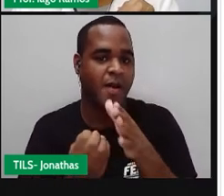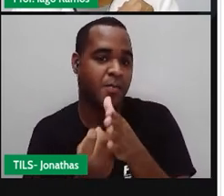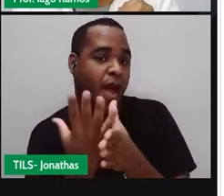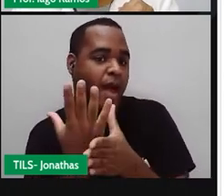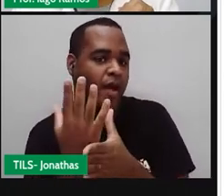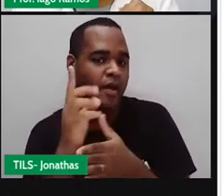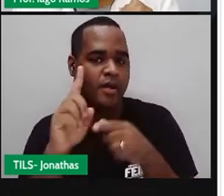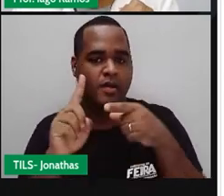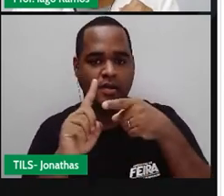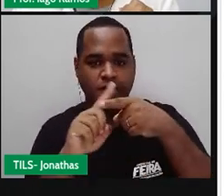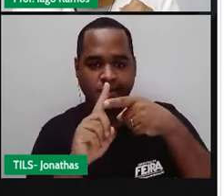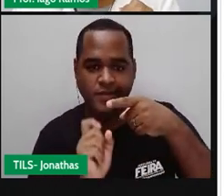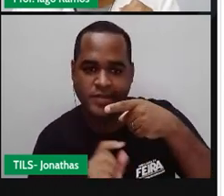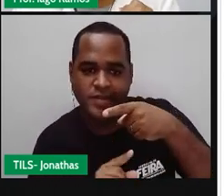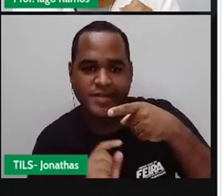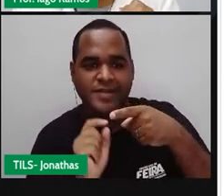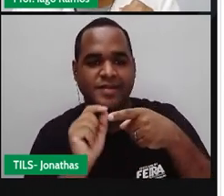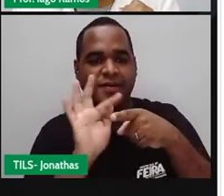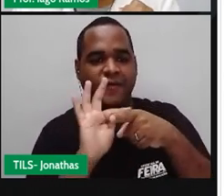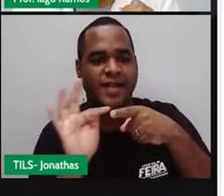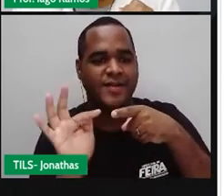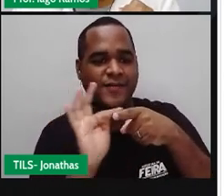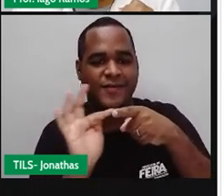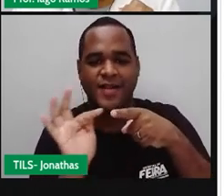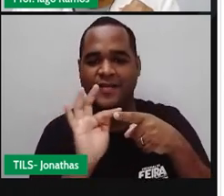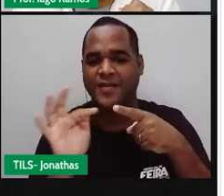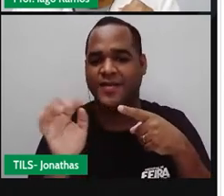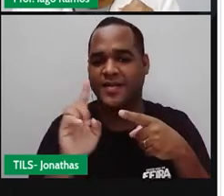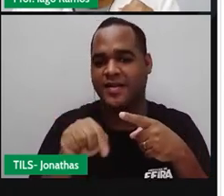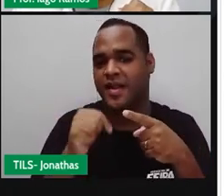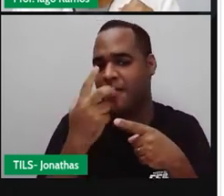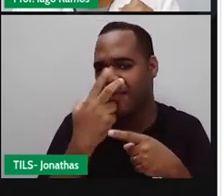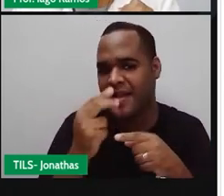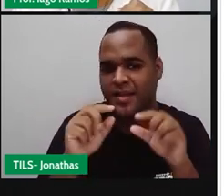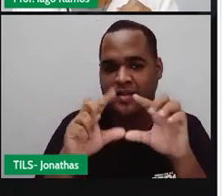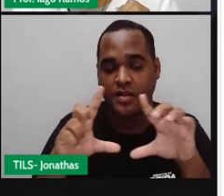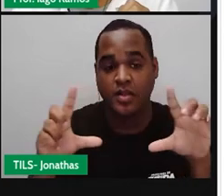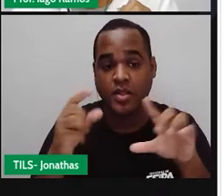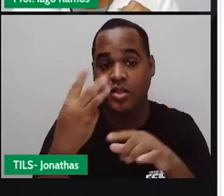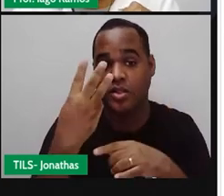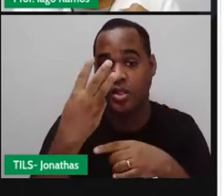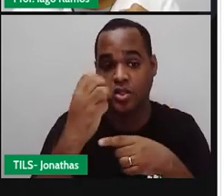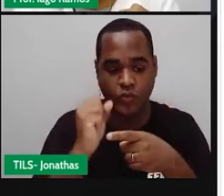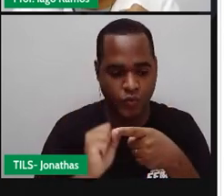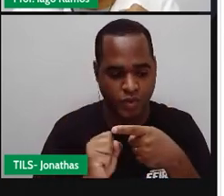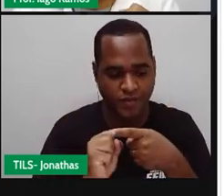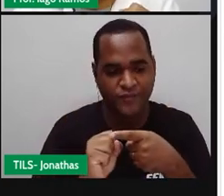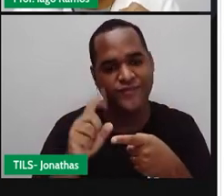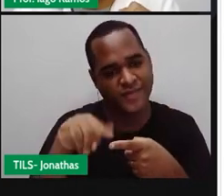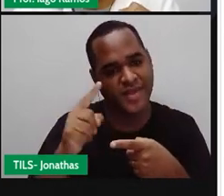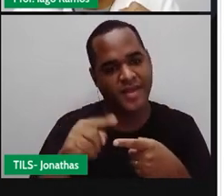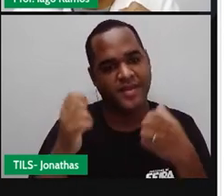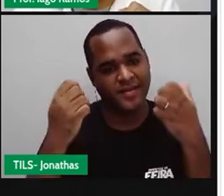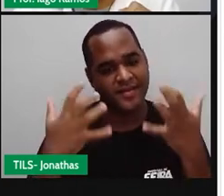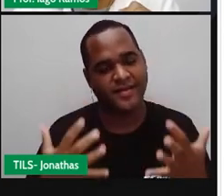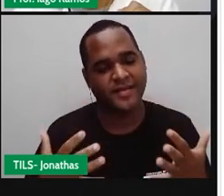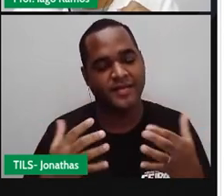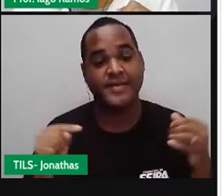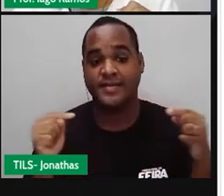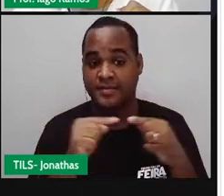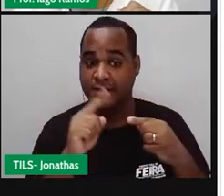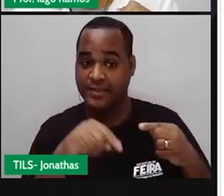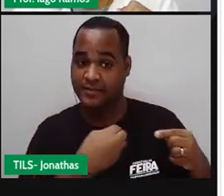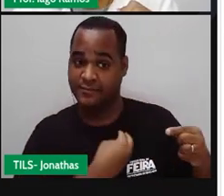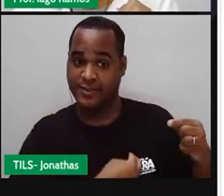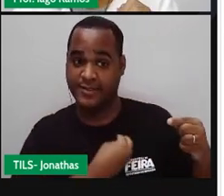formas de fração ó Talvez esteja pequenininha mas ali ó três oitavos está na forma de fração e dois